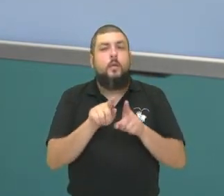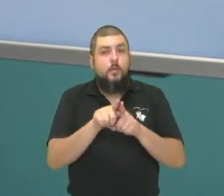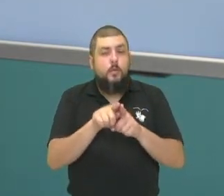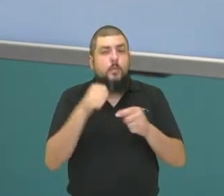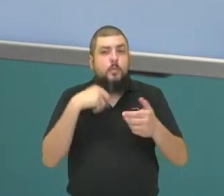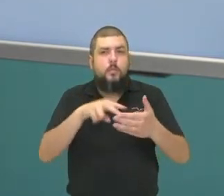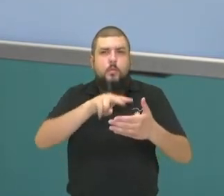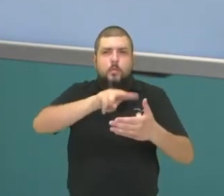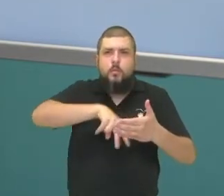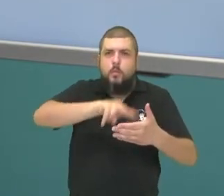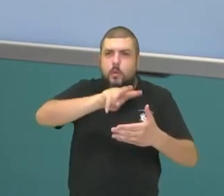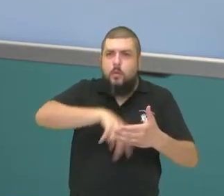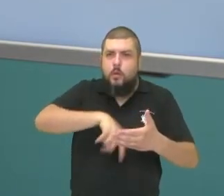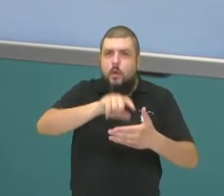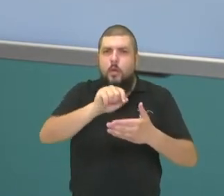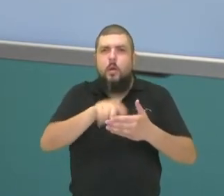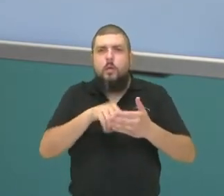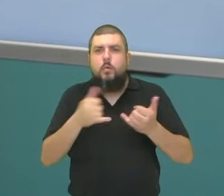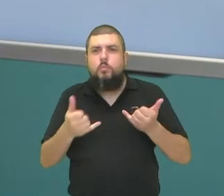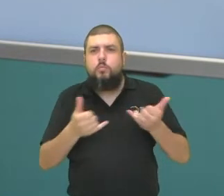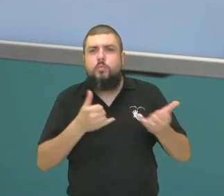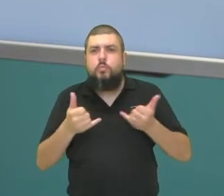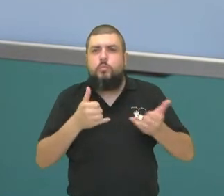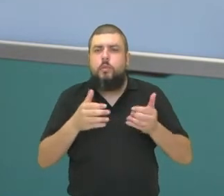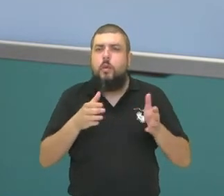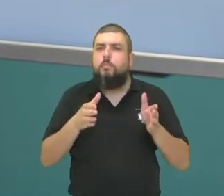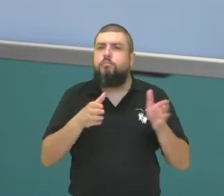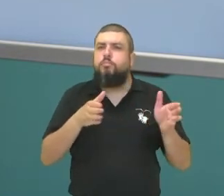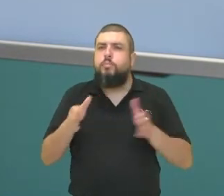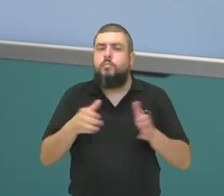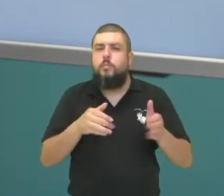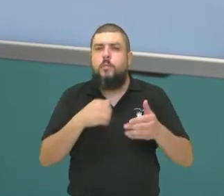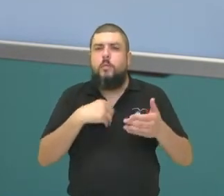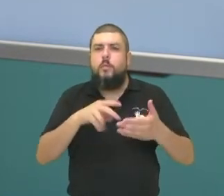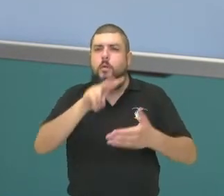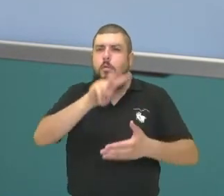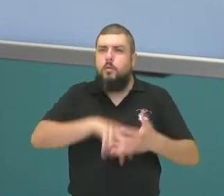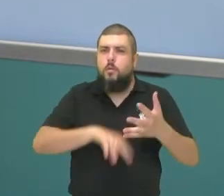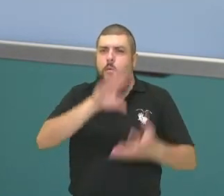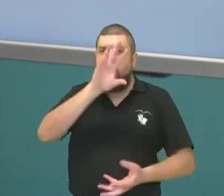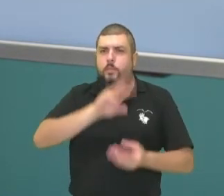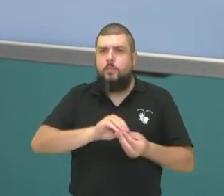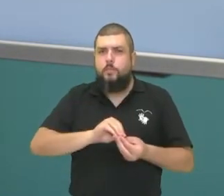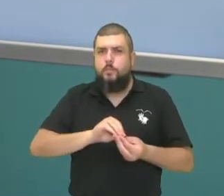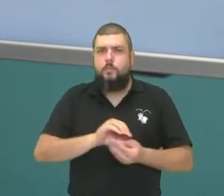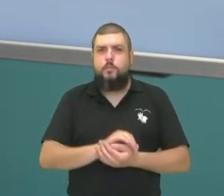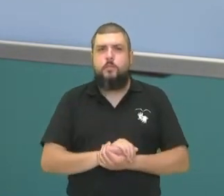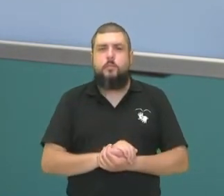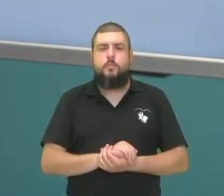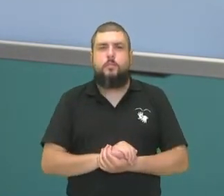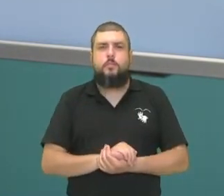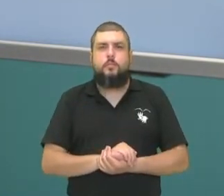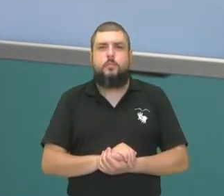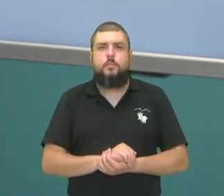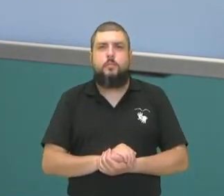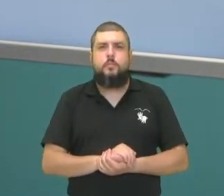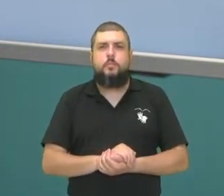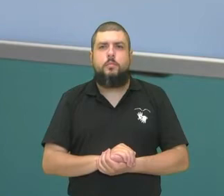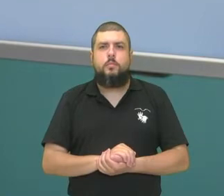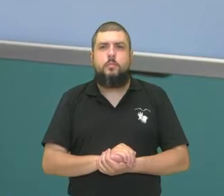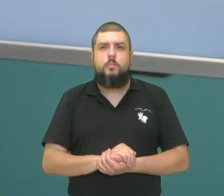ao restante da informação que está sendo antecipada ali no título. Vejamos aqui